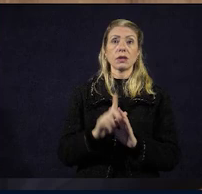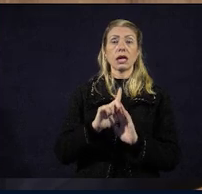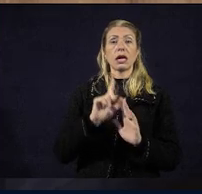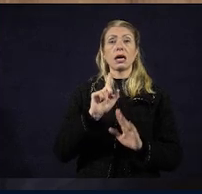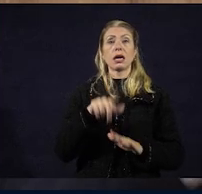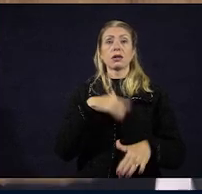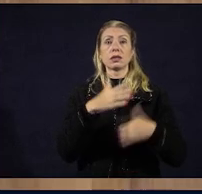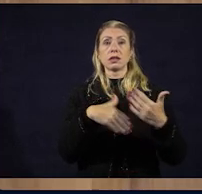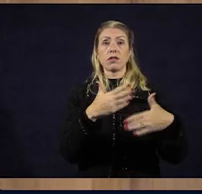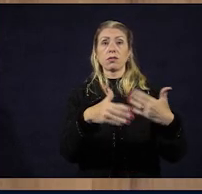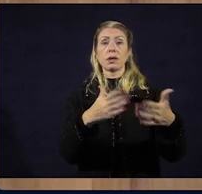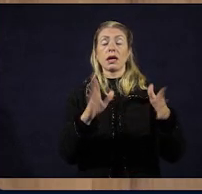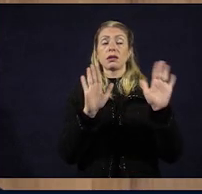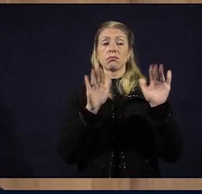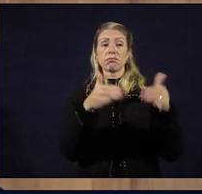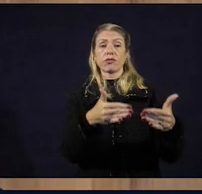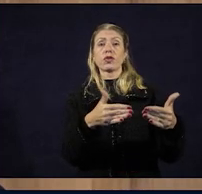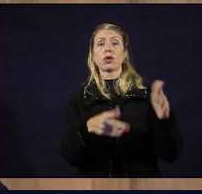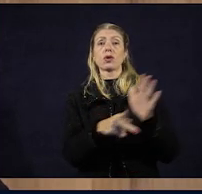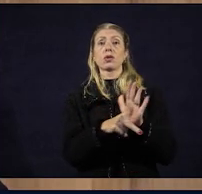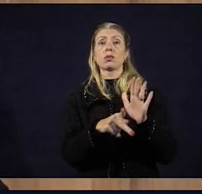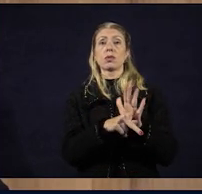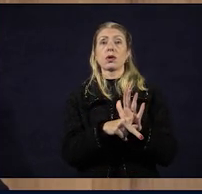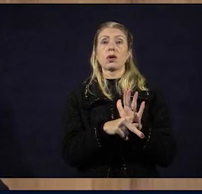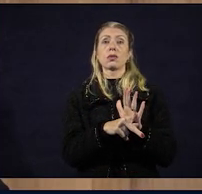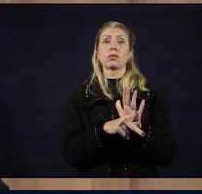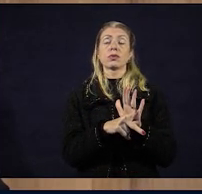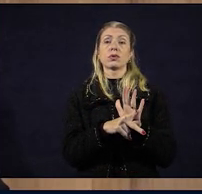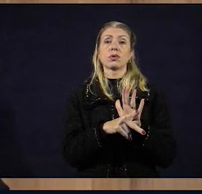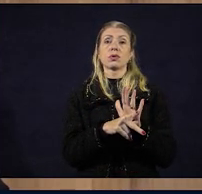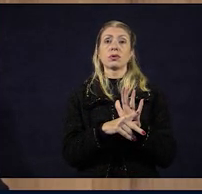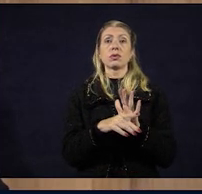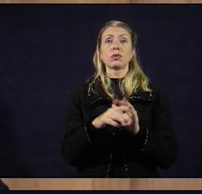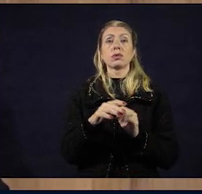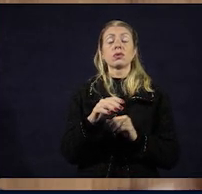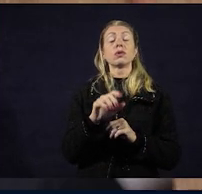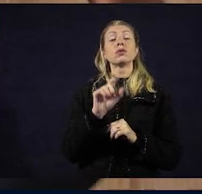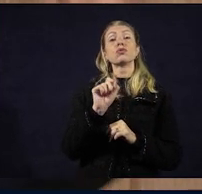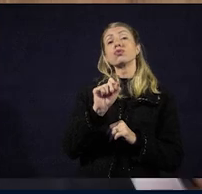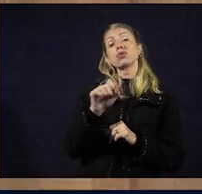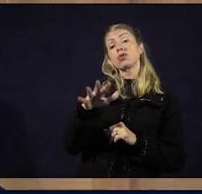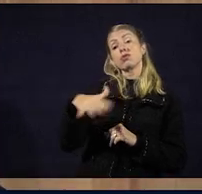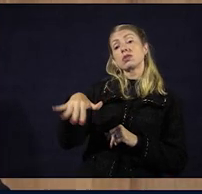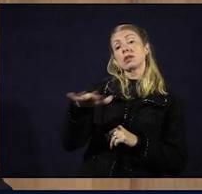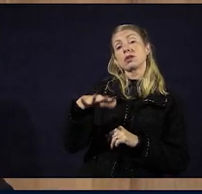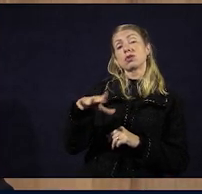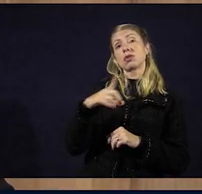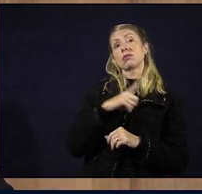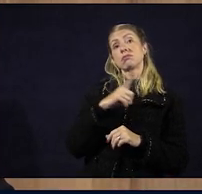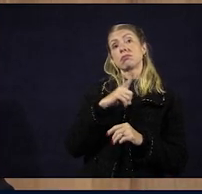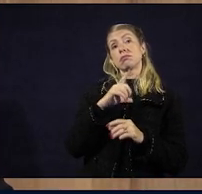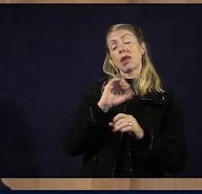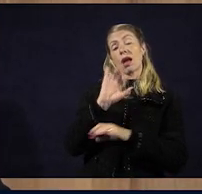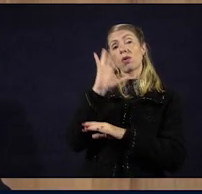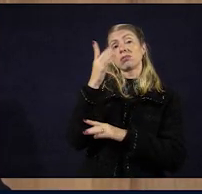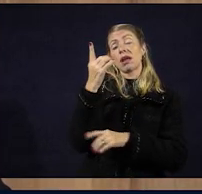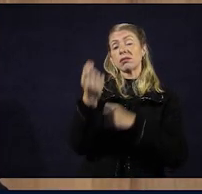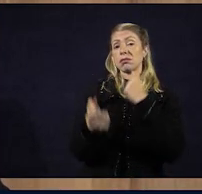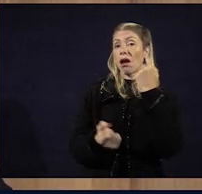especialmente nessa questão de que isso é o setor é um expoente